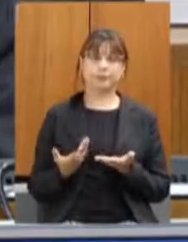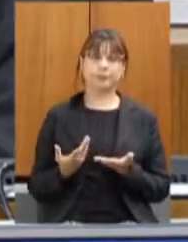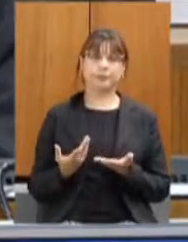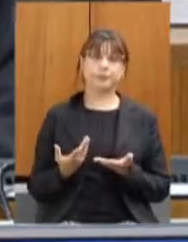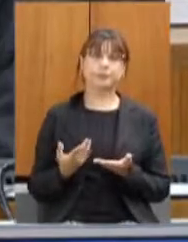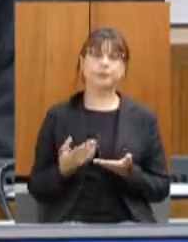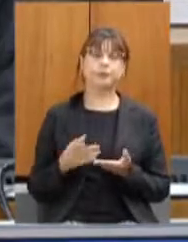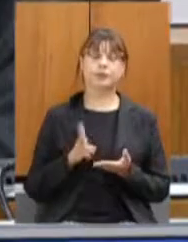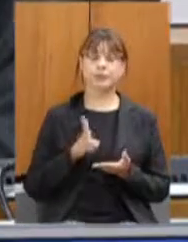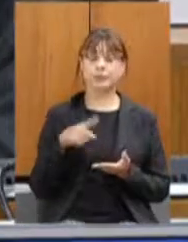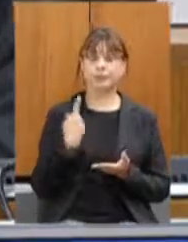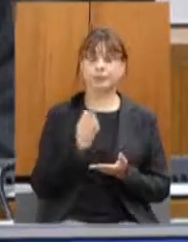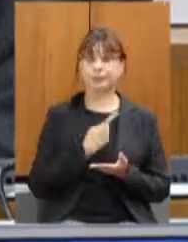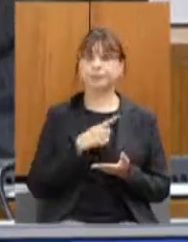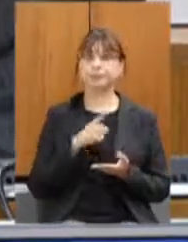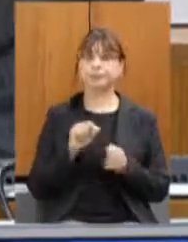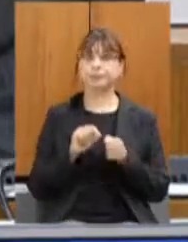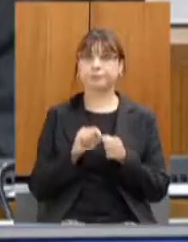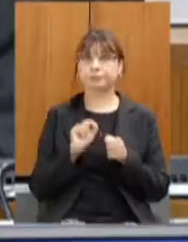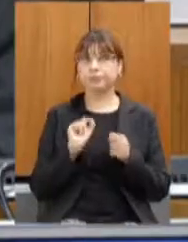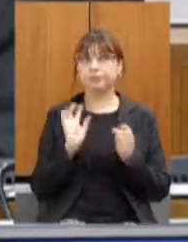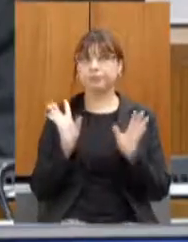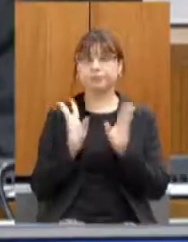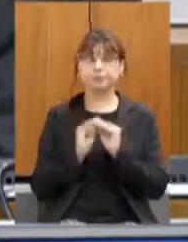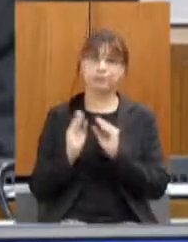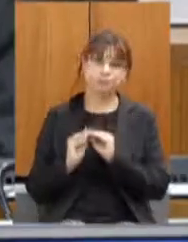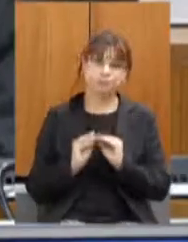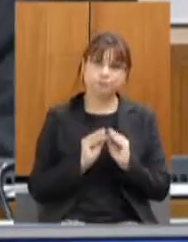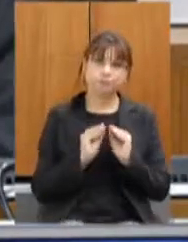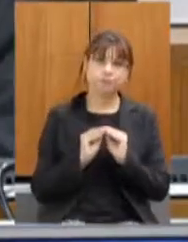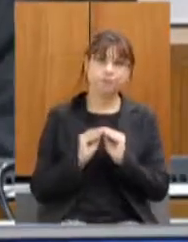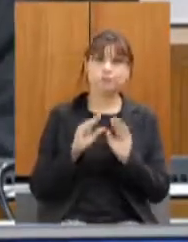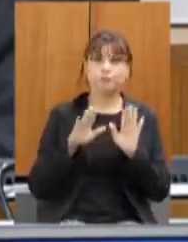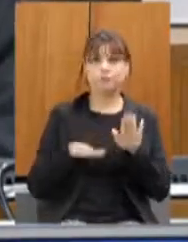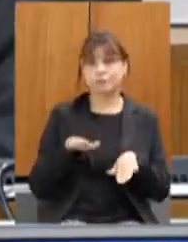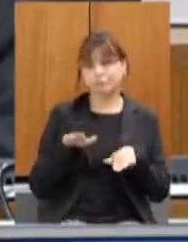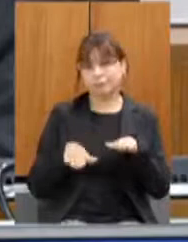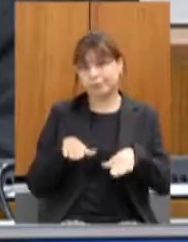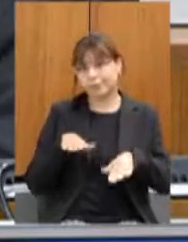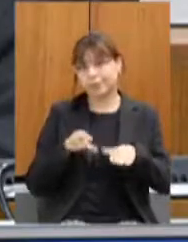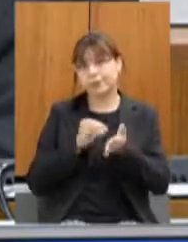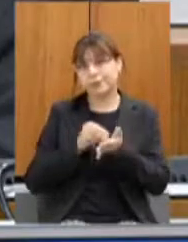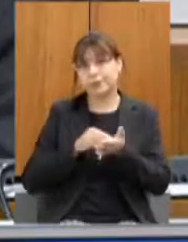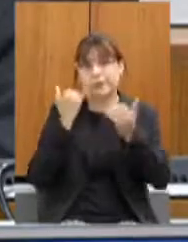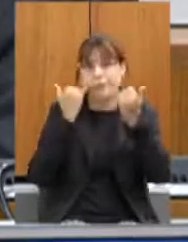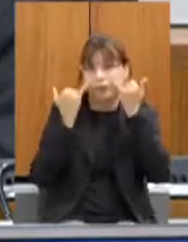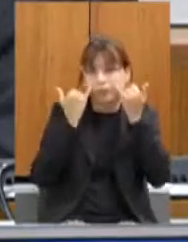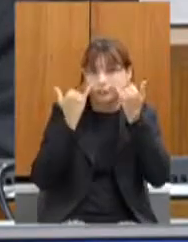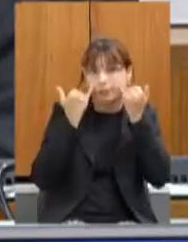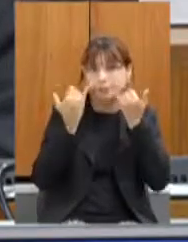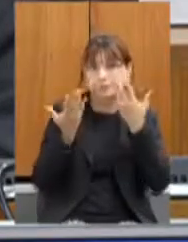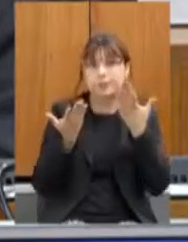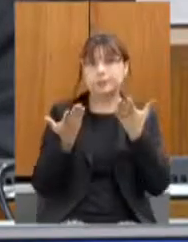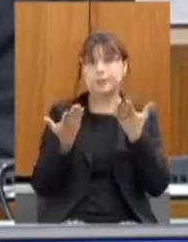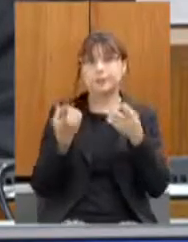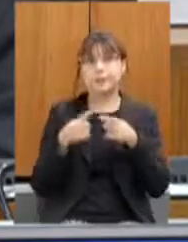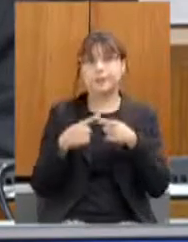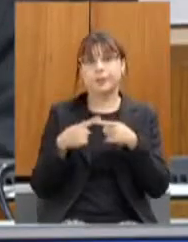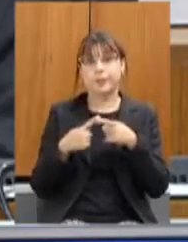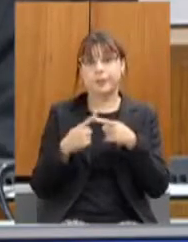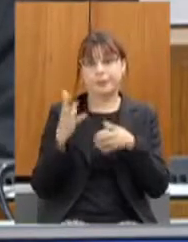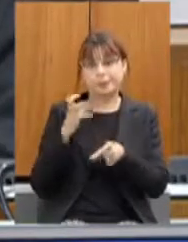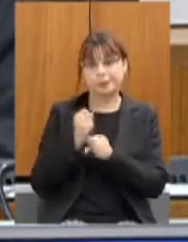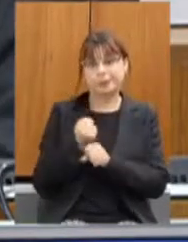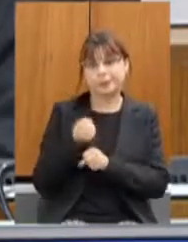temos que fazer um resumo a gente sempre acaba deixando alguns dados para de fora porque são inúmeros na